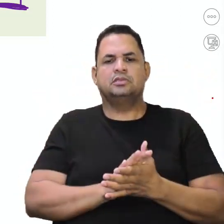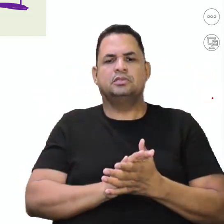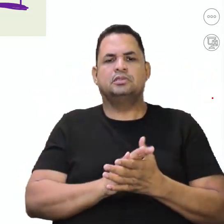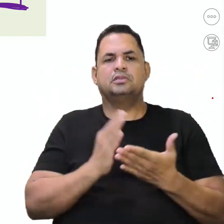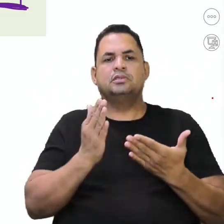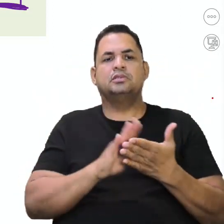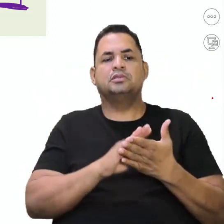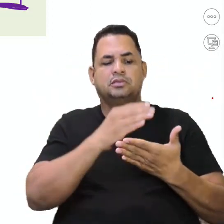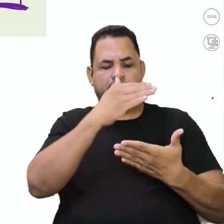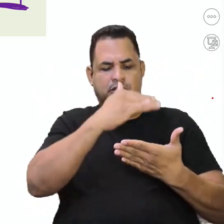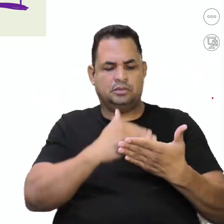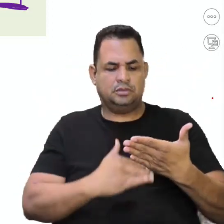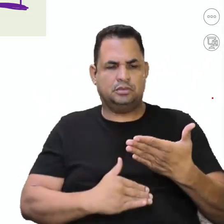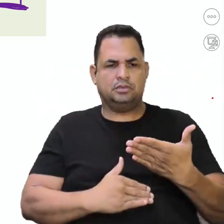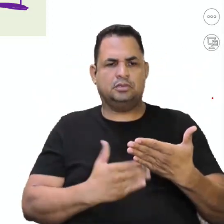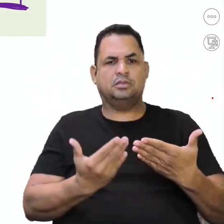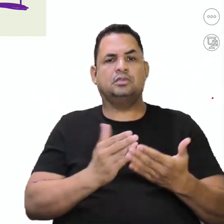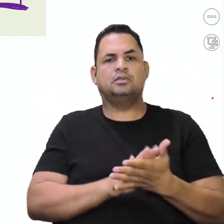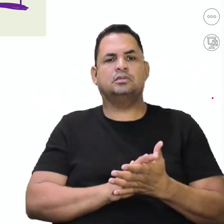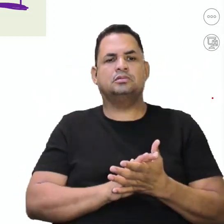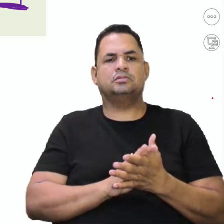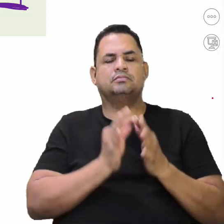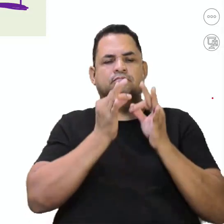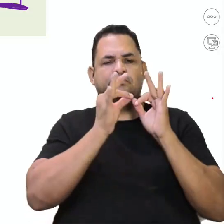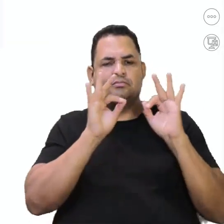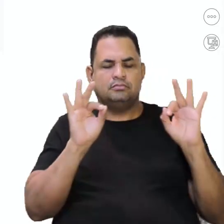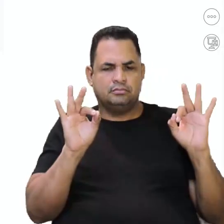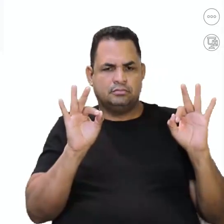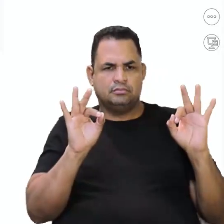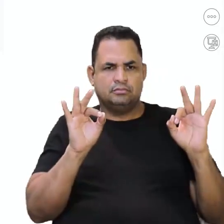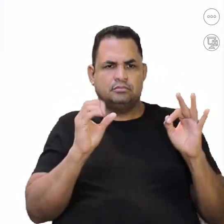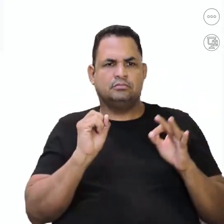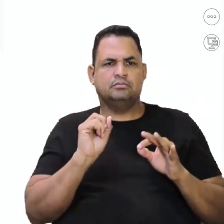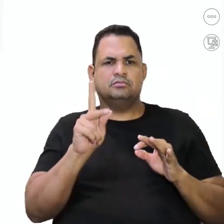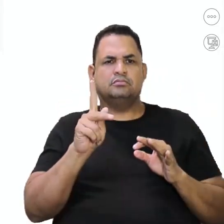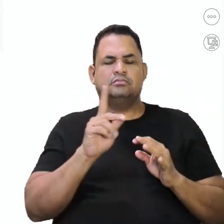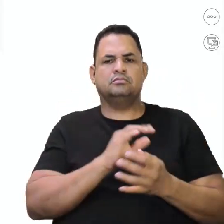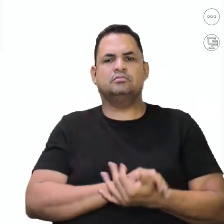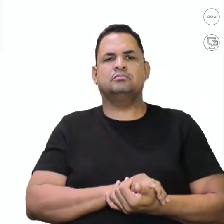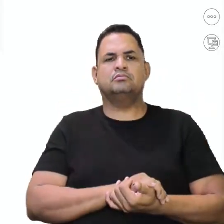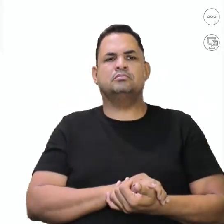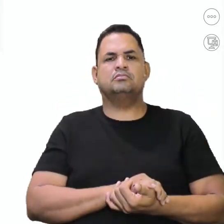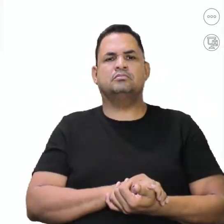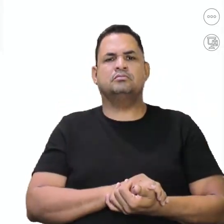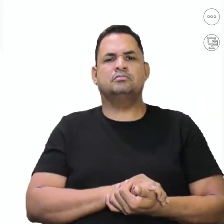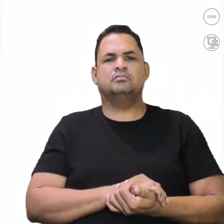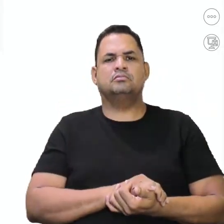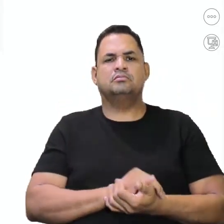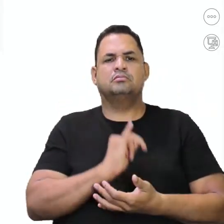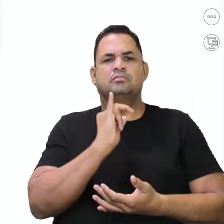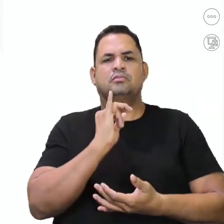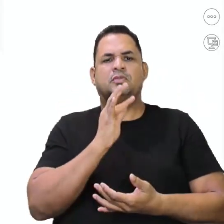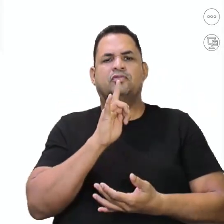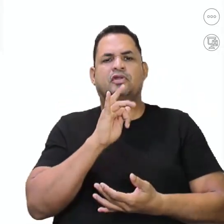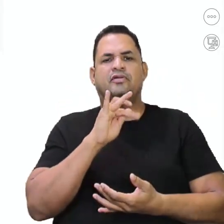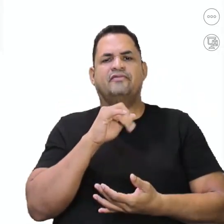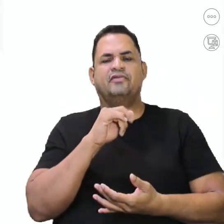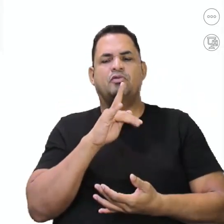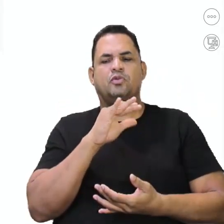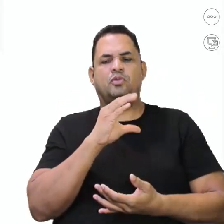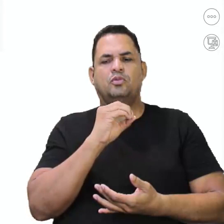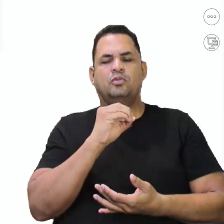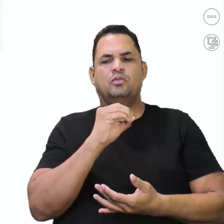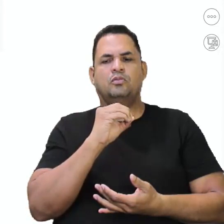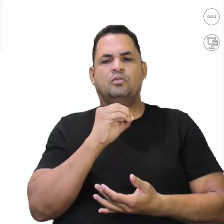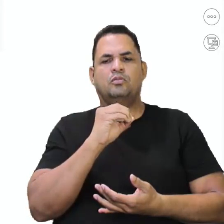o flyer, nosso folheto, bem simples, ok? Vamos agora para o infográfico. O